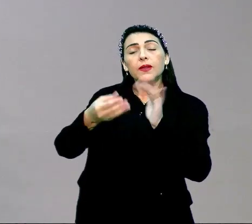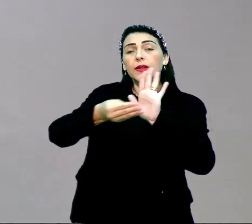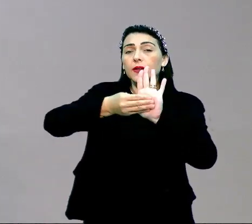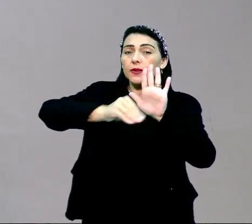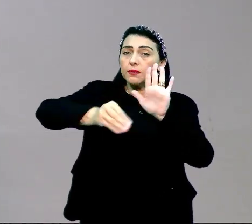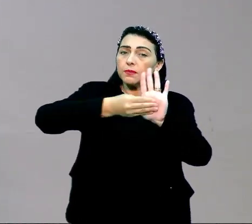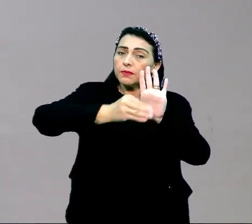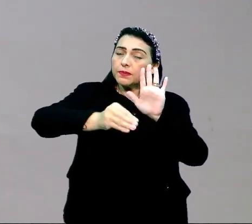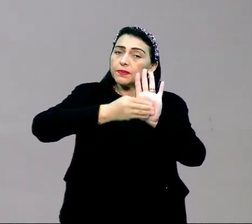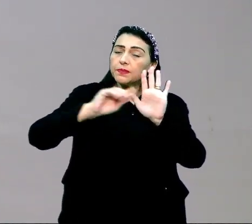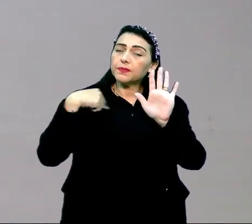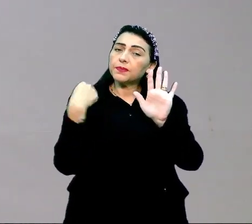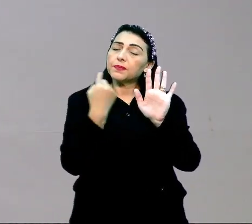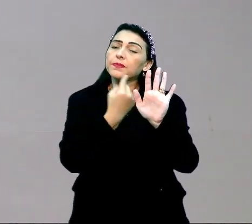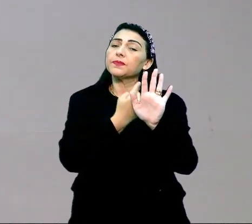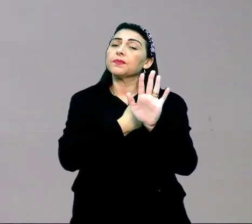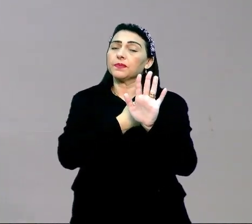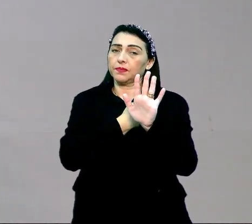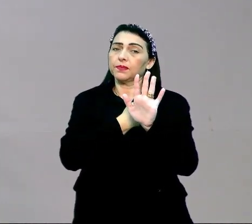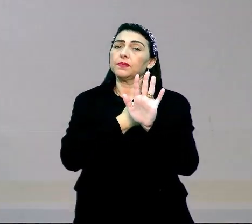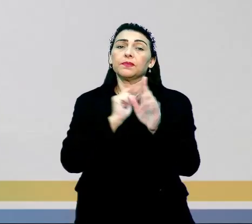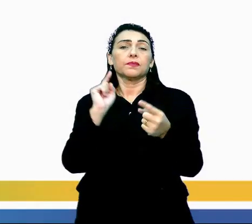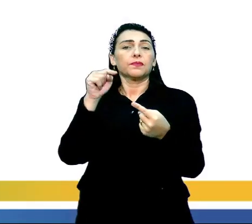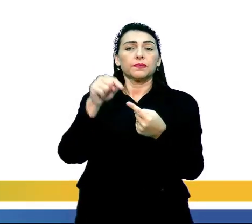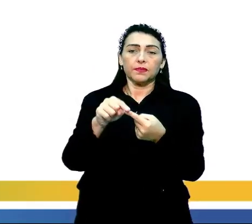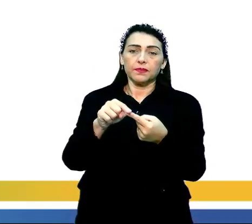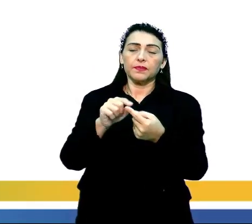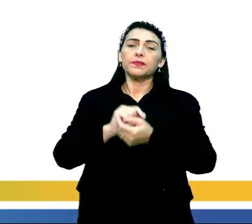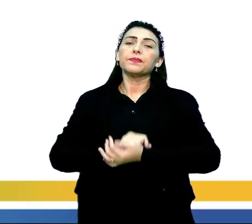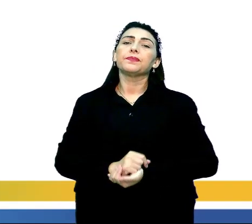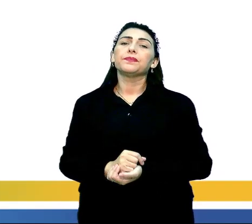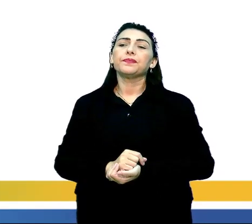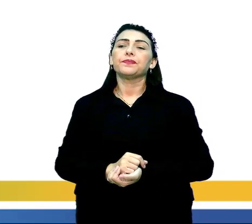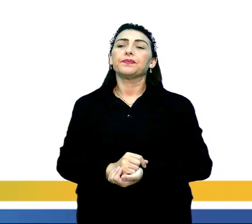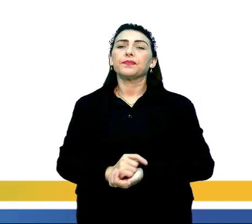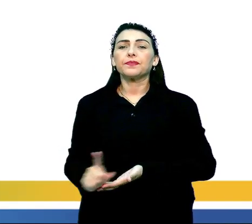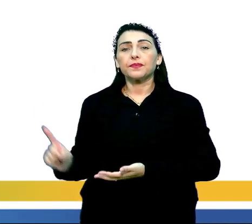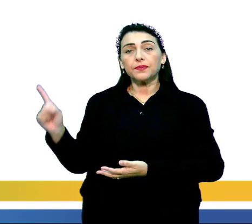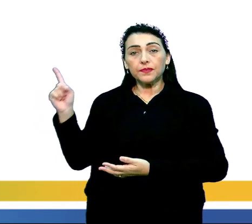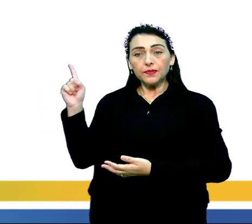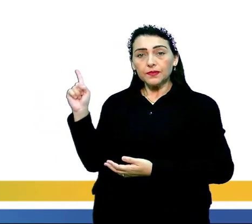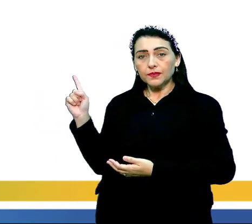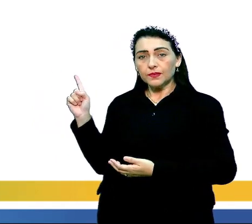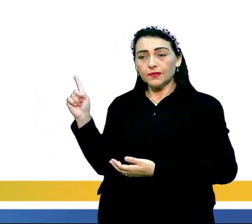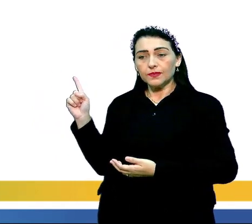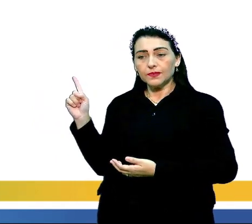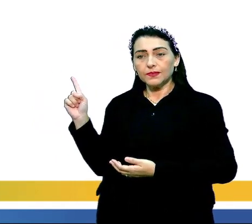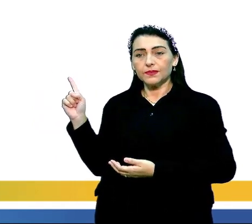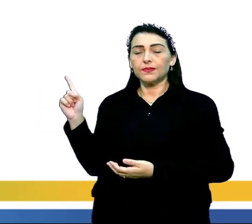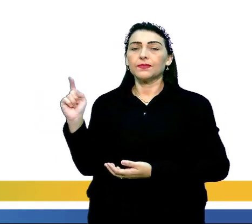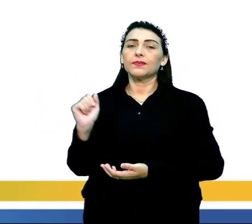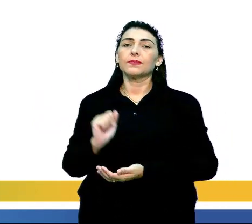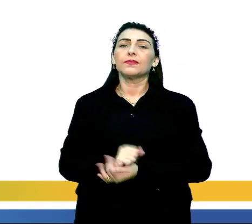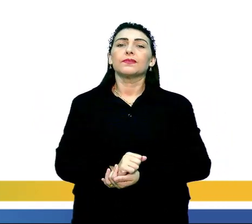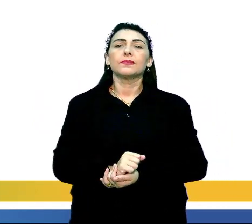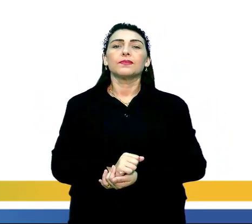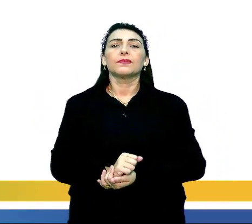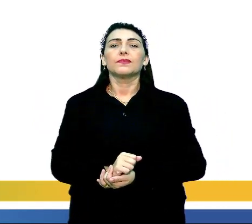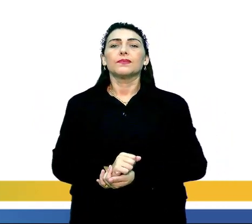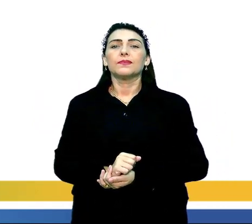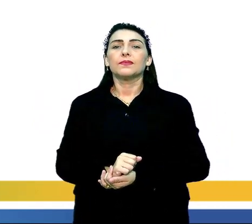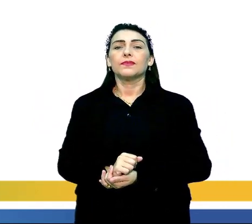mídias é o nosso canal de transmissão, beleza? Então, vamos lá. Agora, efetivamente, abordando um dos principais, o mais